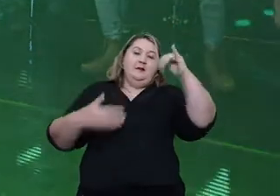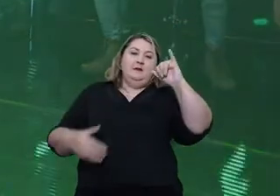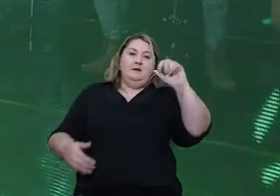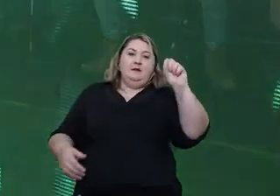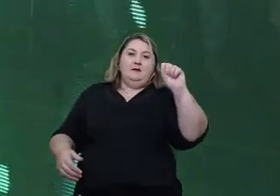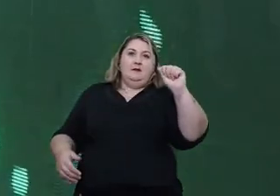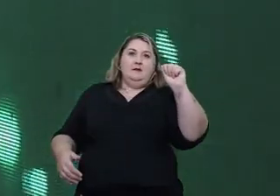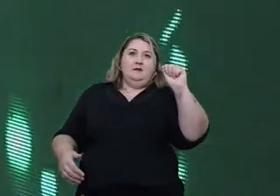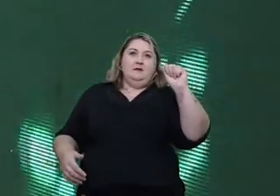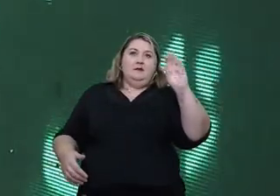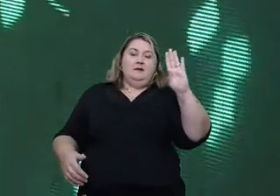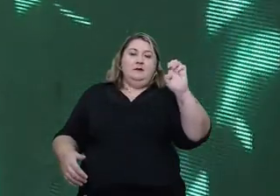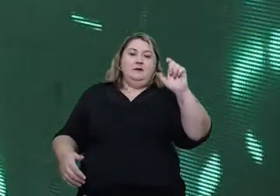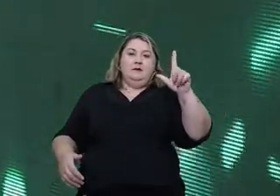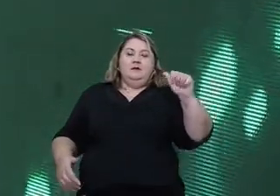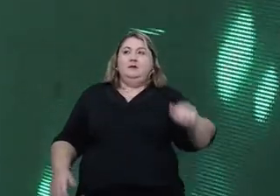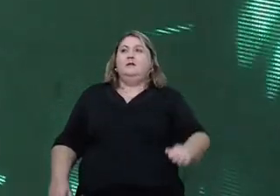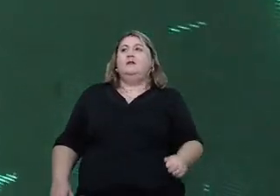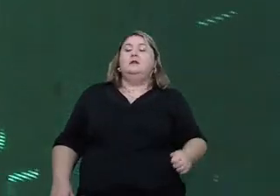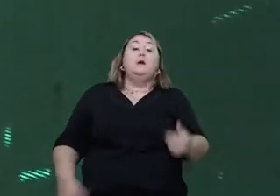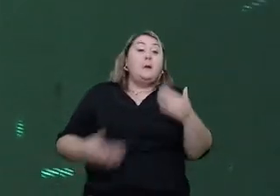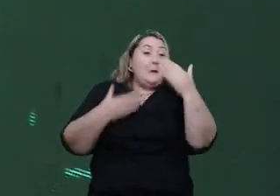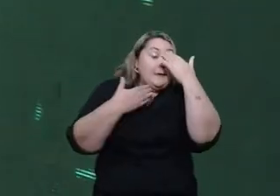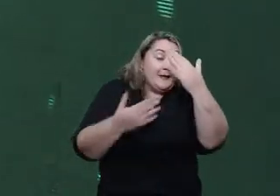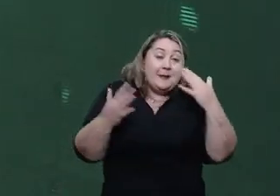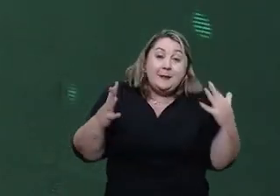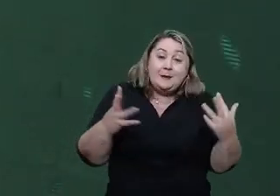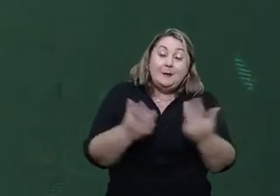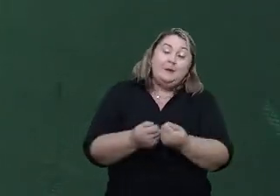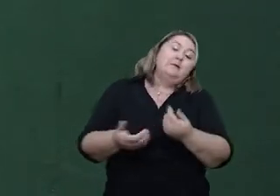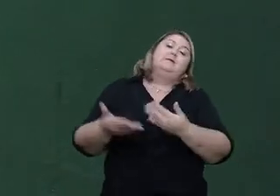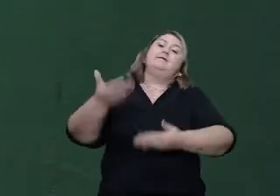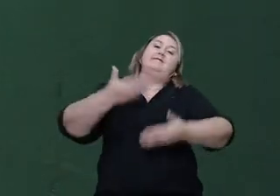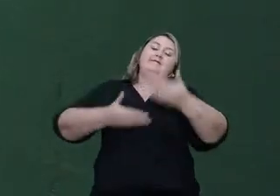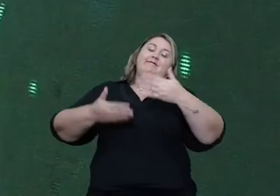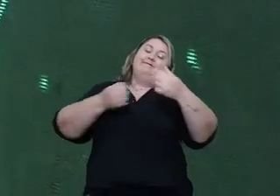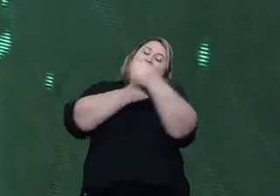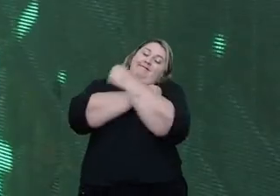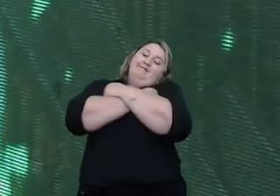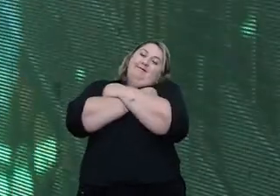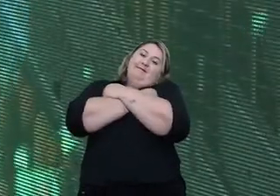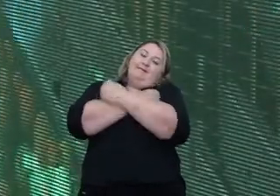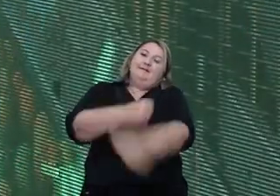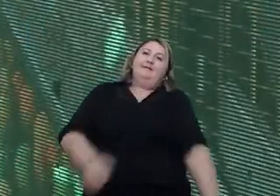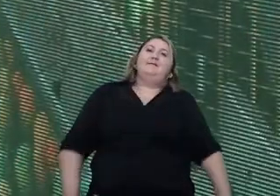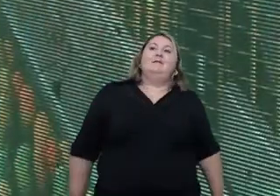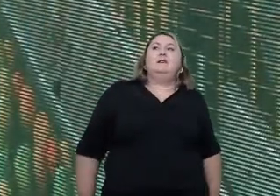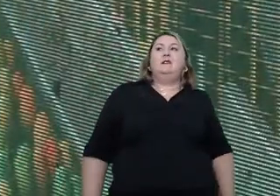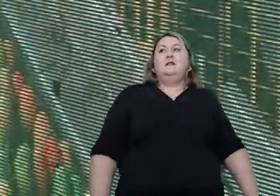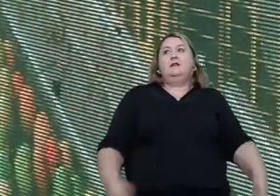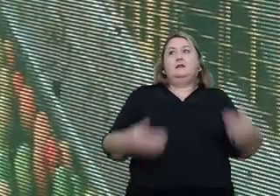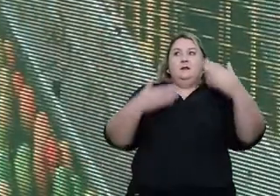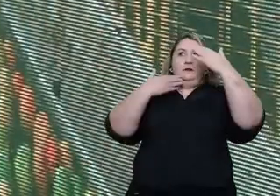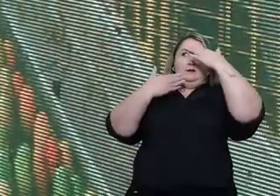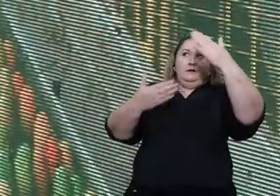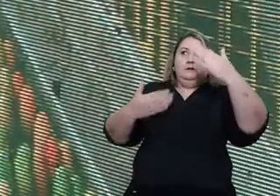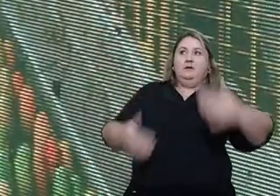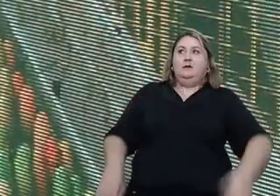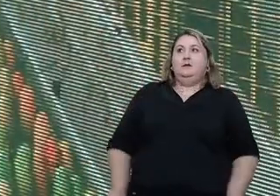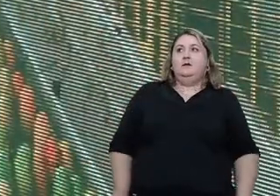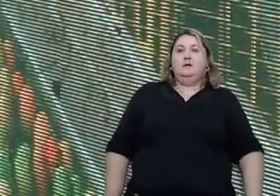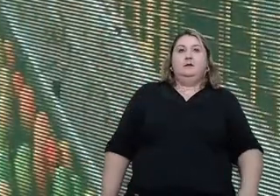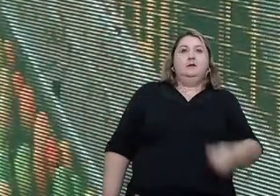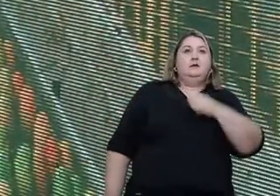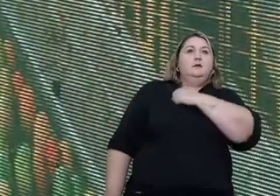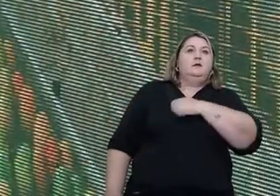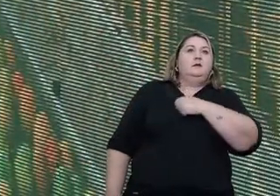Isabela, Félix, Walter, Alex, Patrícia, todos aí interagindo, mandando abraços uns para os outros, muito obrigado mesmo, é isso aí,